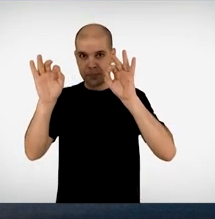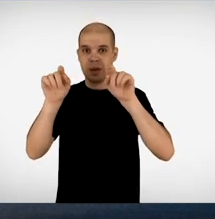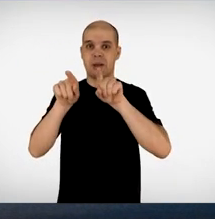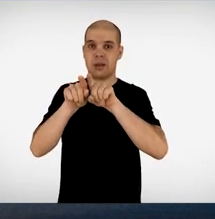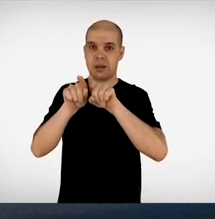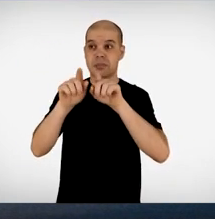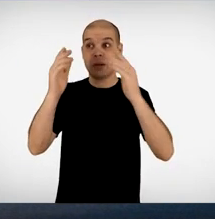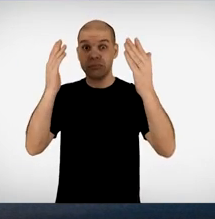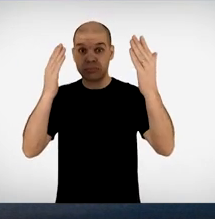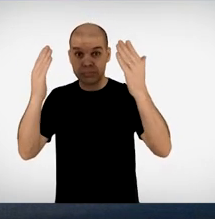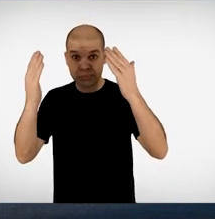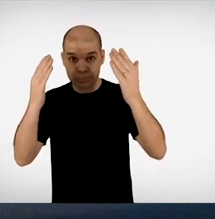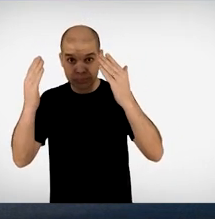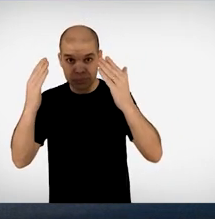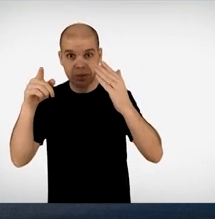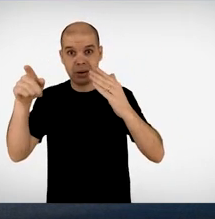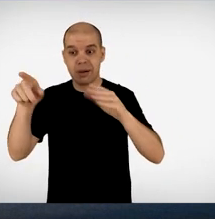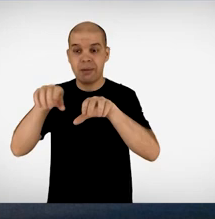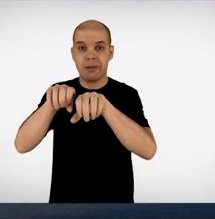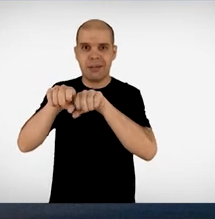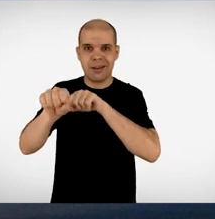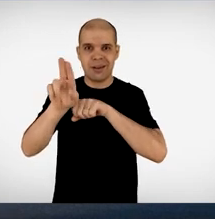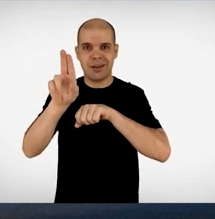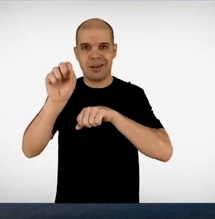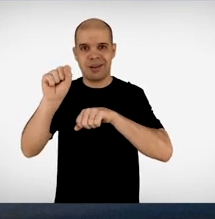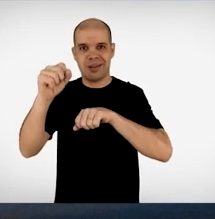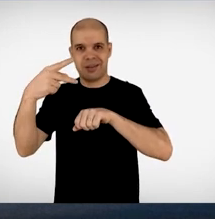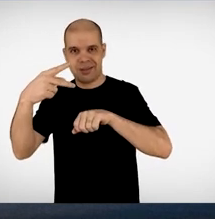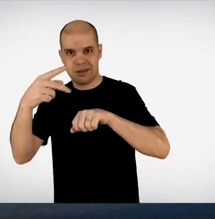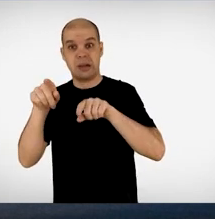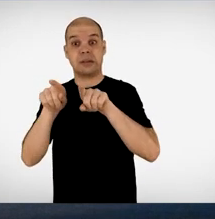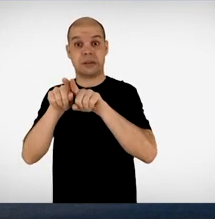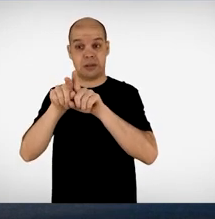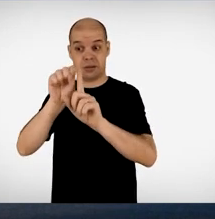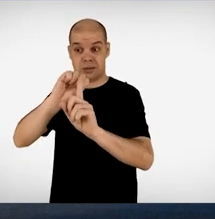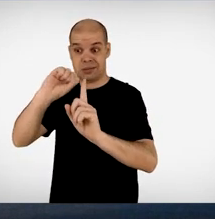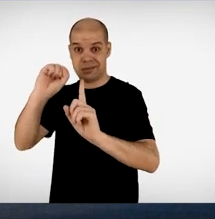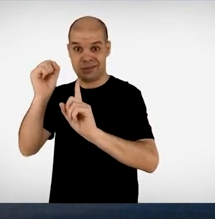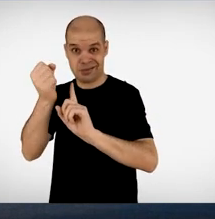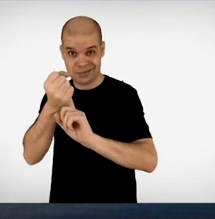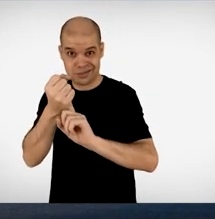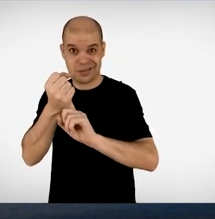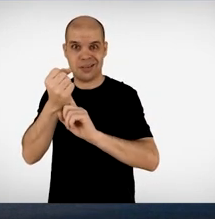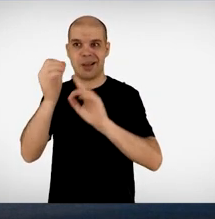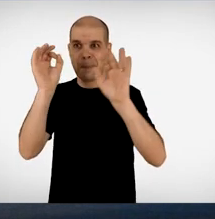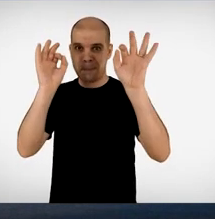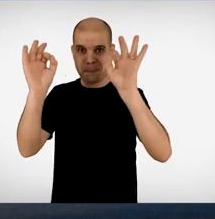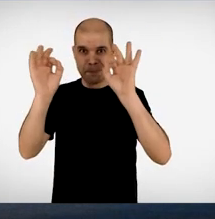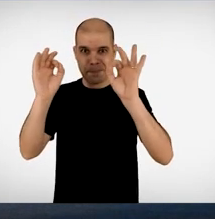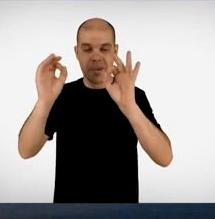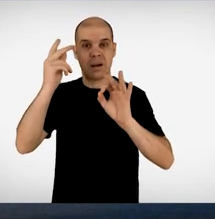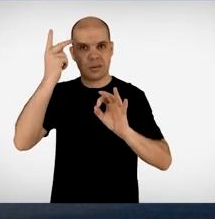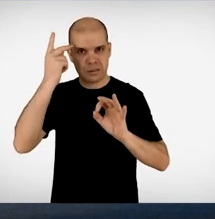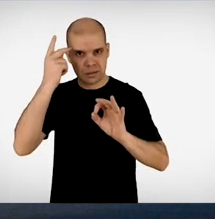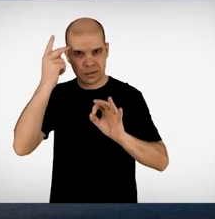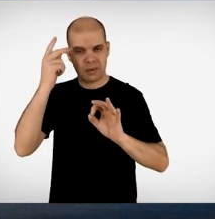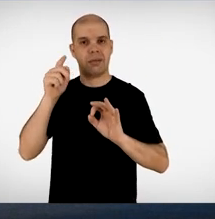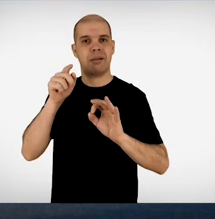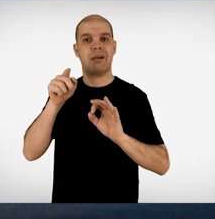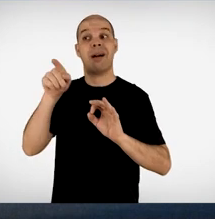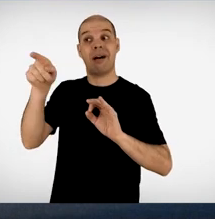formada pela USP, psicanalista, membro associado da Sociedade Brasileira de Psicanálise de São